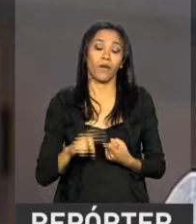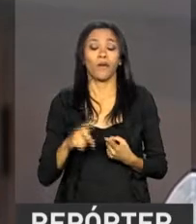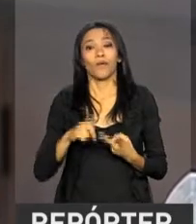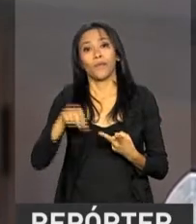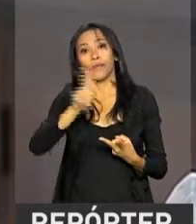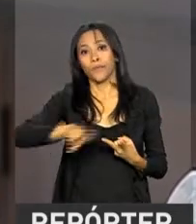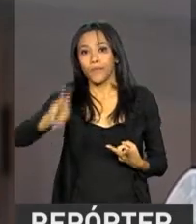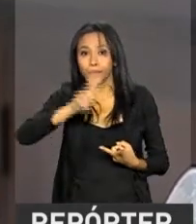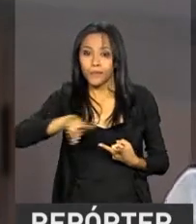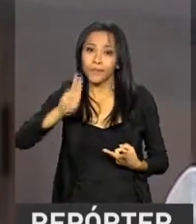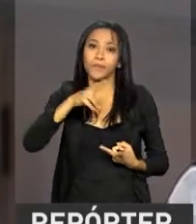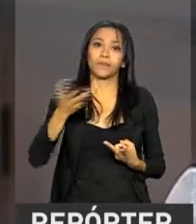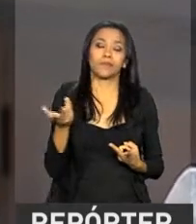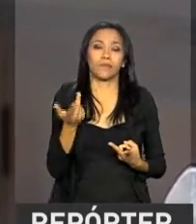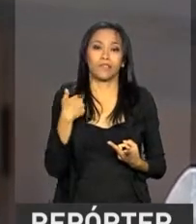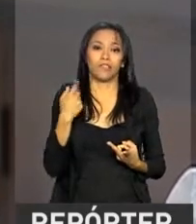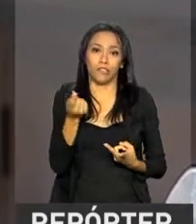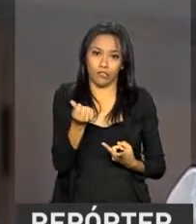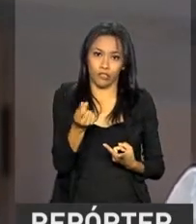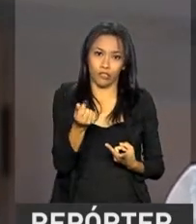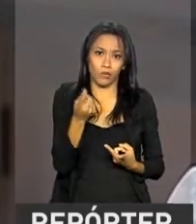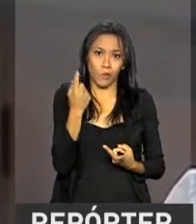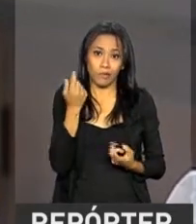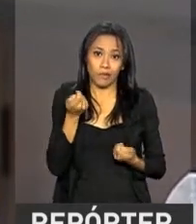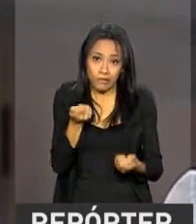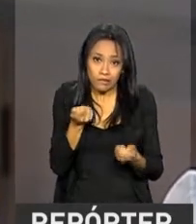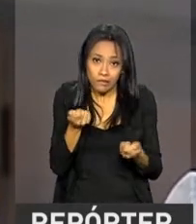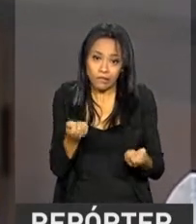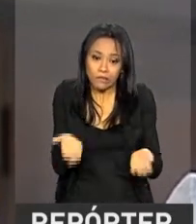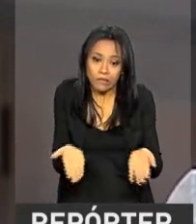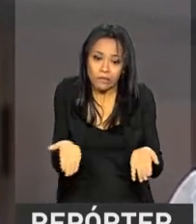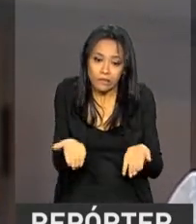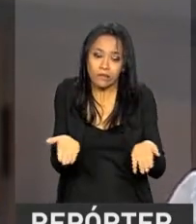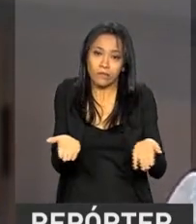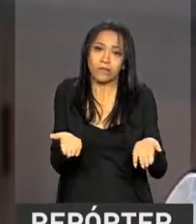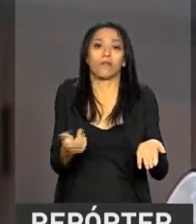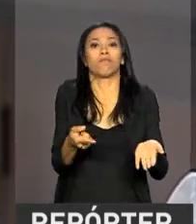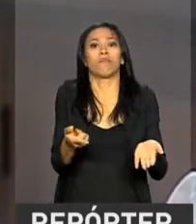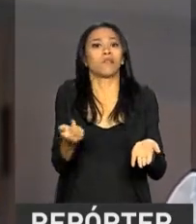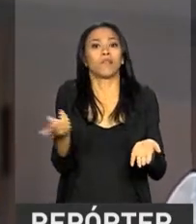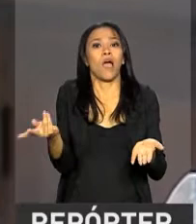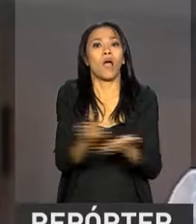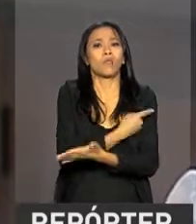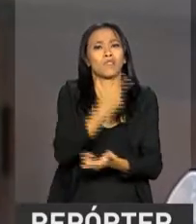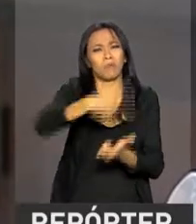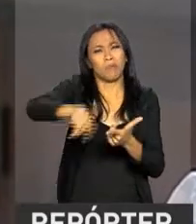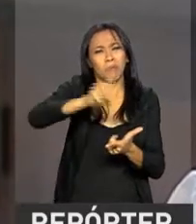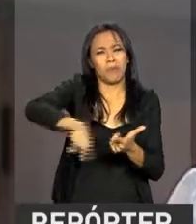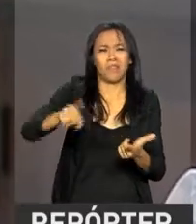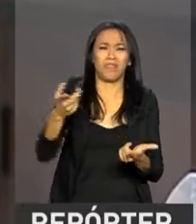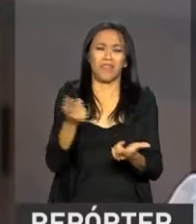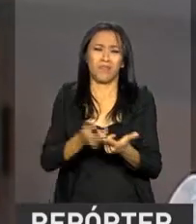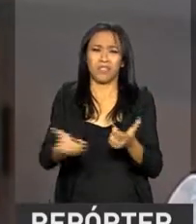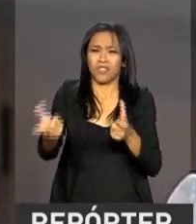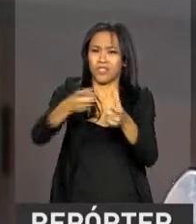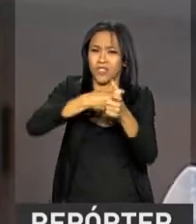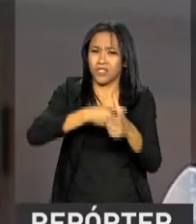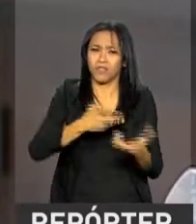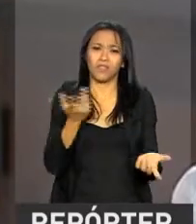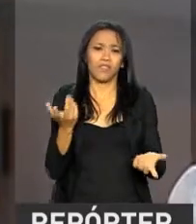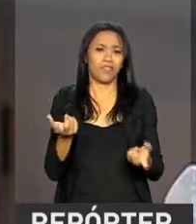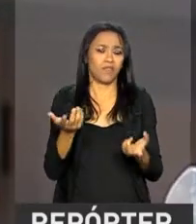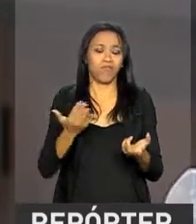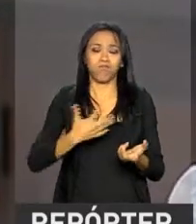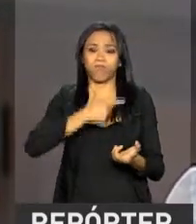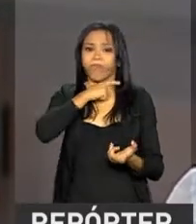recursos públicos na tentativa de empurrar o crescimento mas que na verdade geraram desequilíbrios problemas aumento de dívida aumento do déficit e